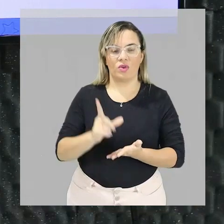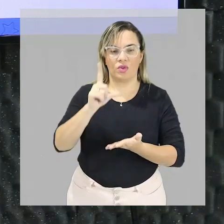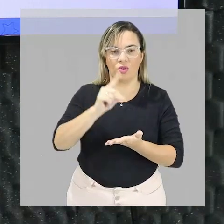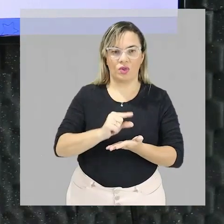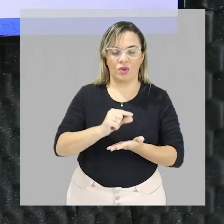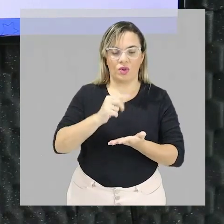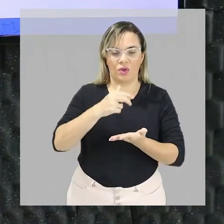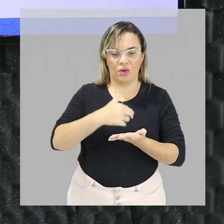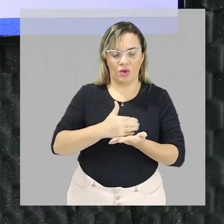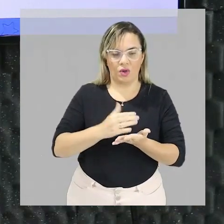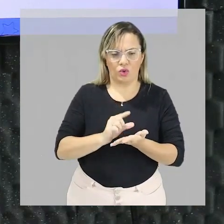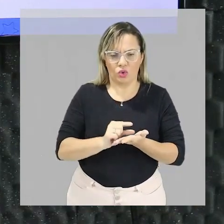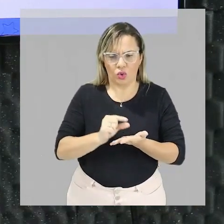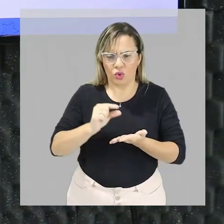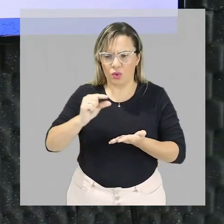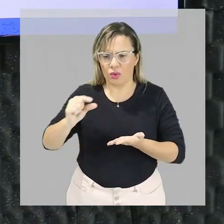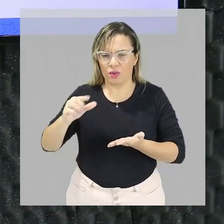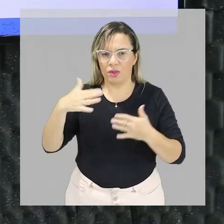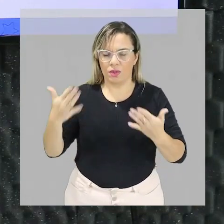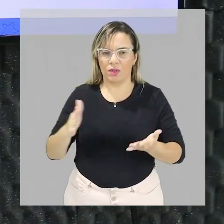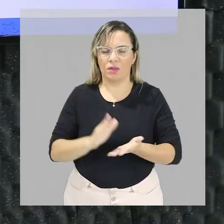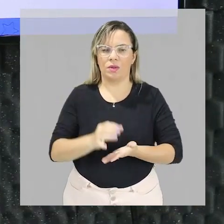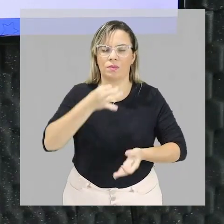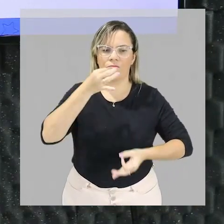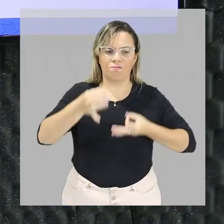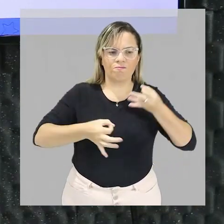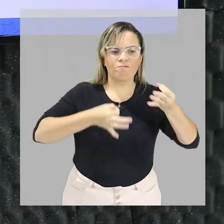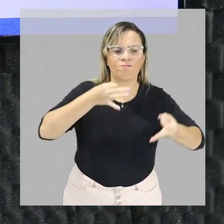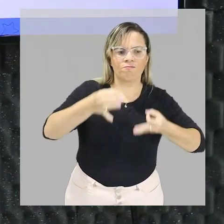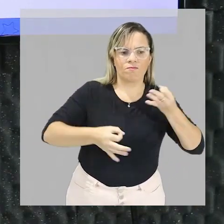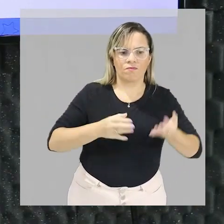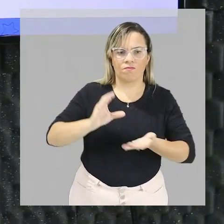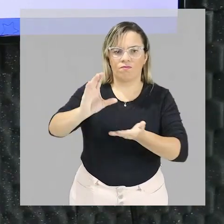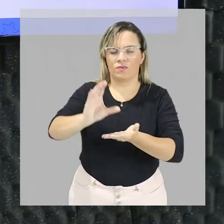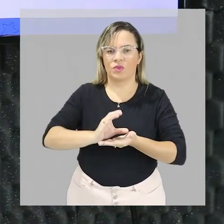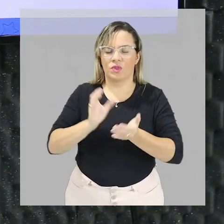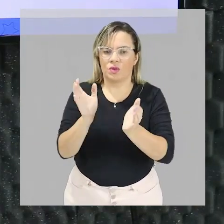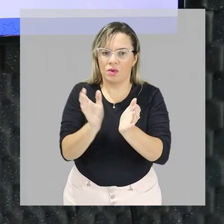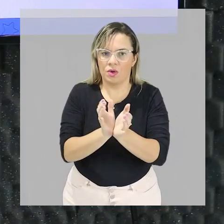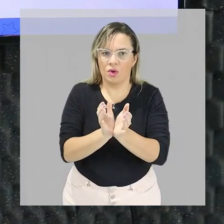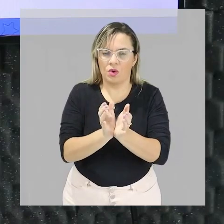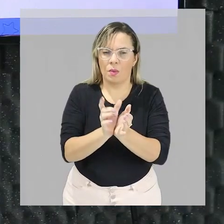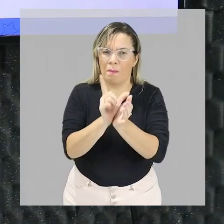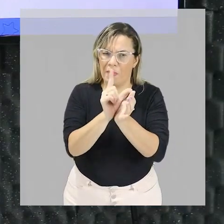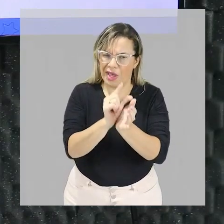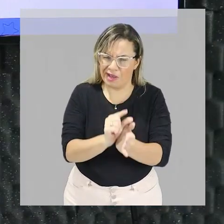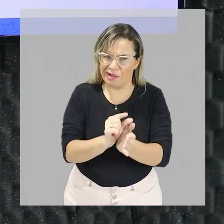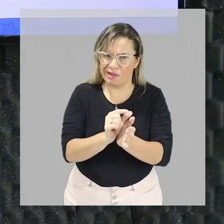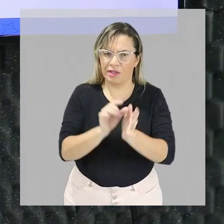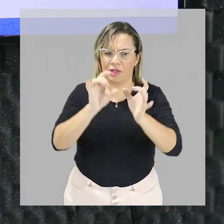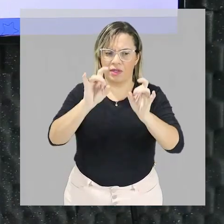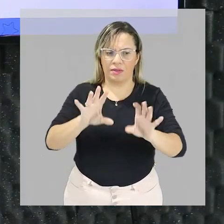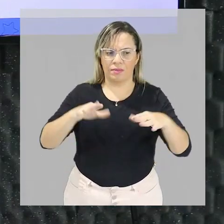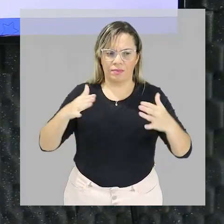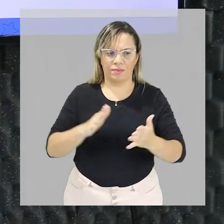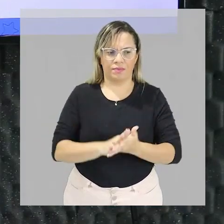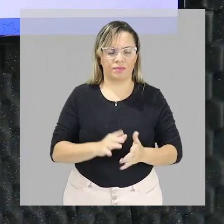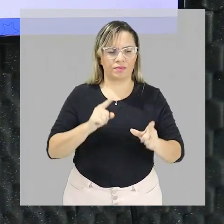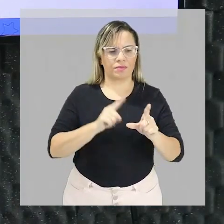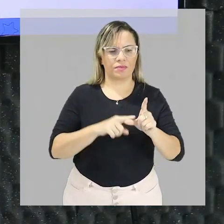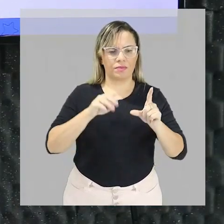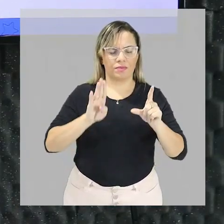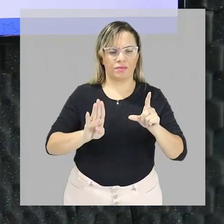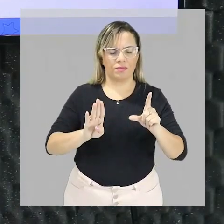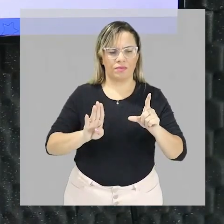das críticas é a concentração de renda, resposta letra A. Ok? Beleza? Mas vem cá, Jereba, a letra